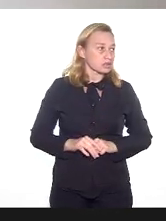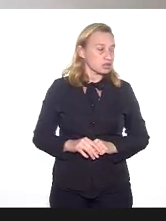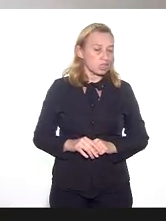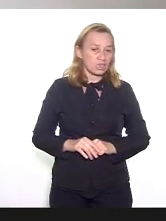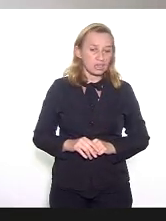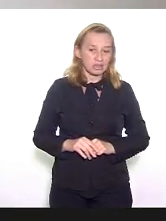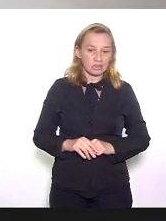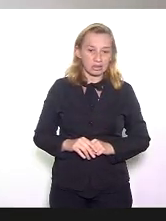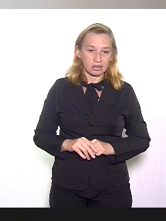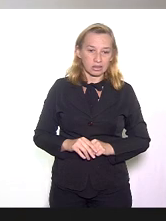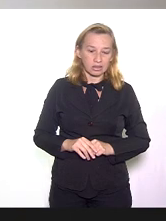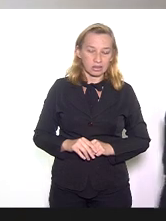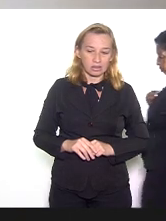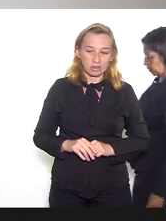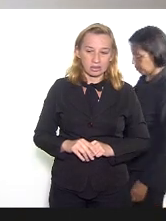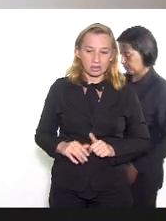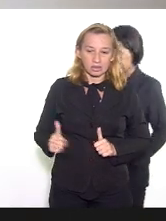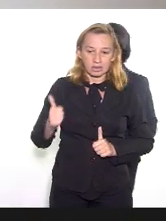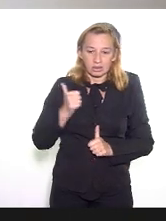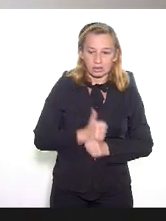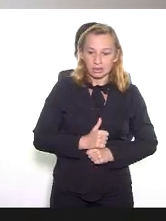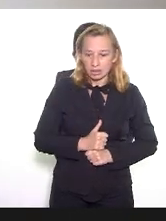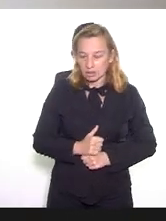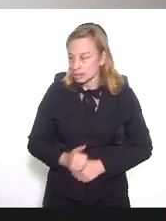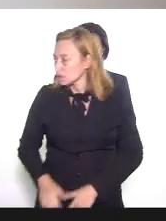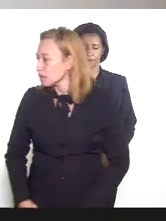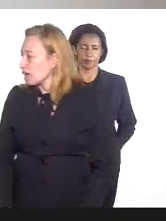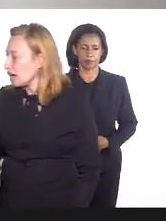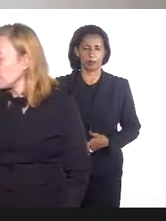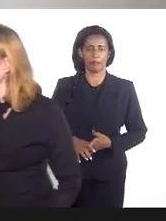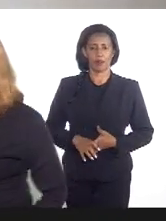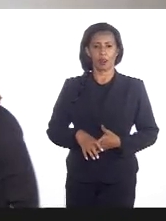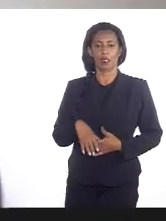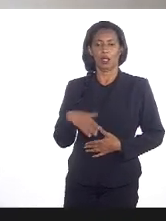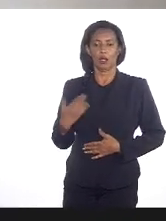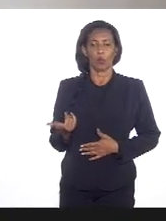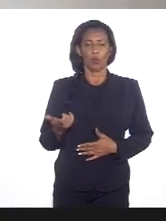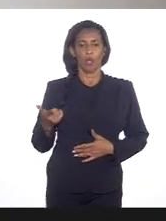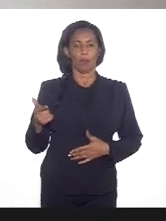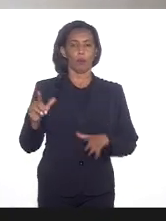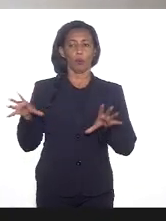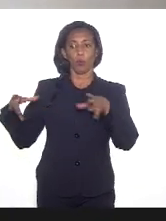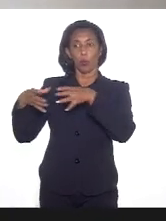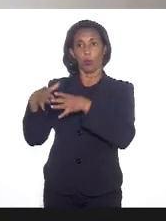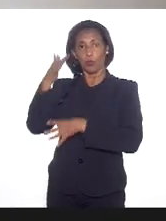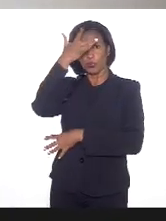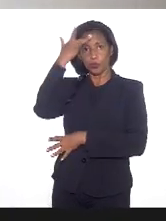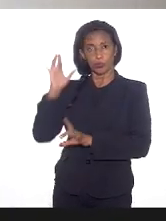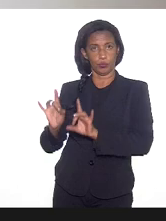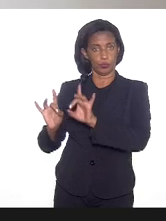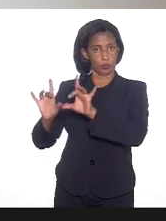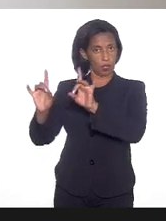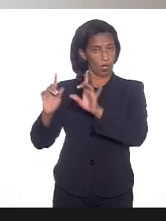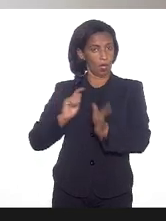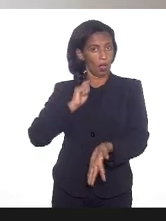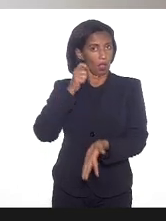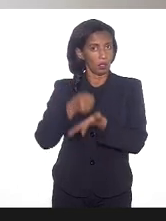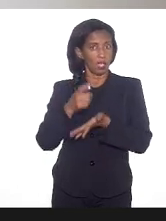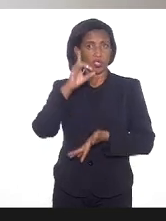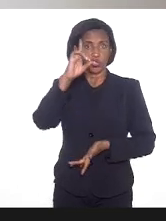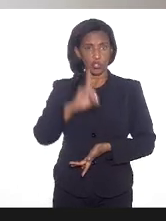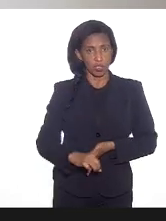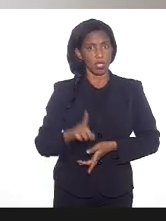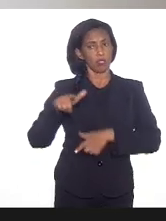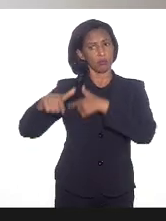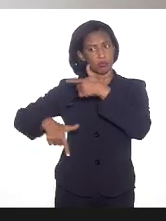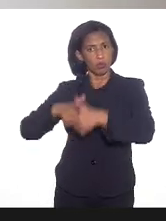receitas ao Rio Previdência, como os royalties do petróleo, não é para alimentar uma caixa de privilegiados, é para garantir os direitos dos